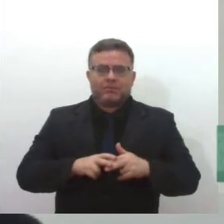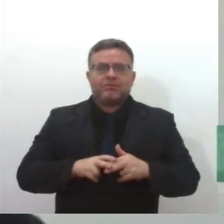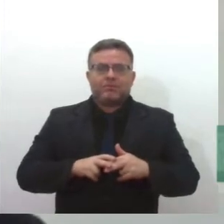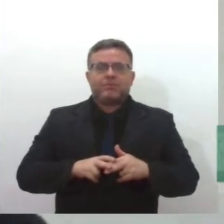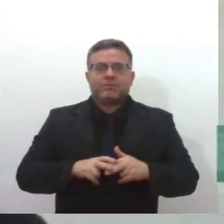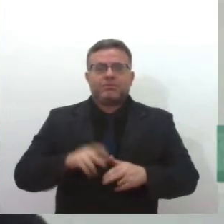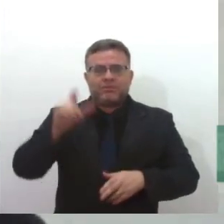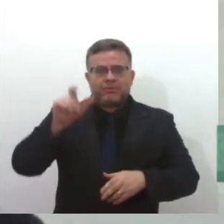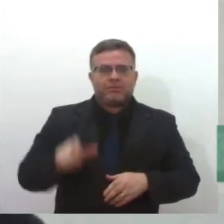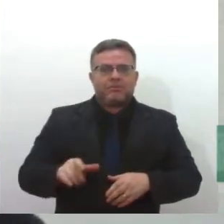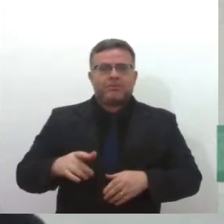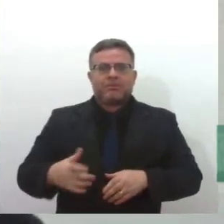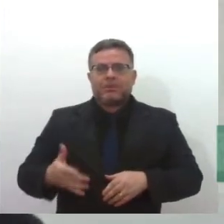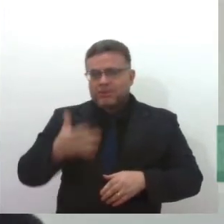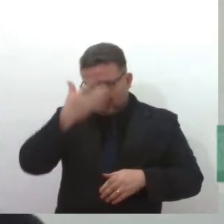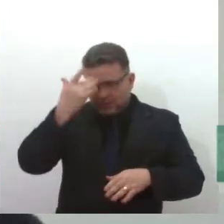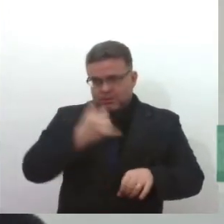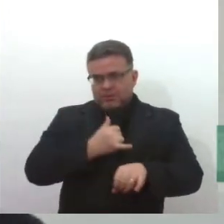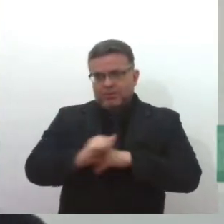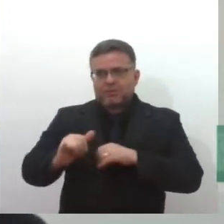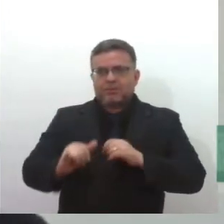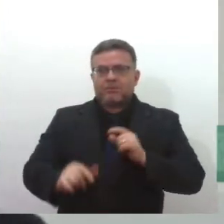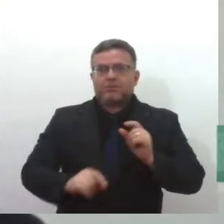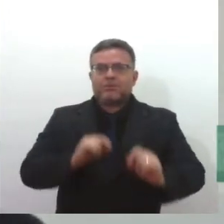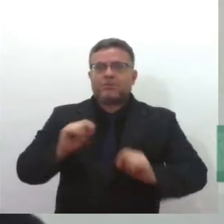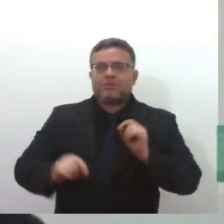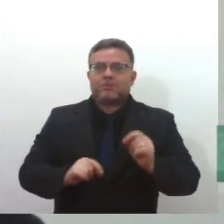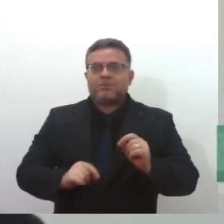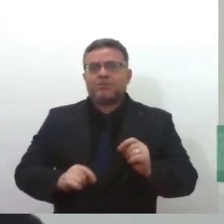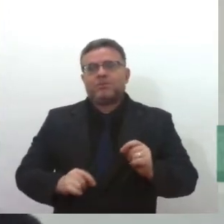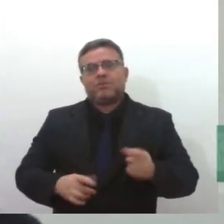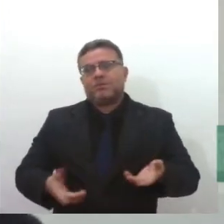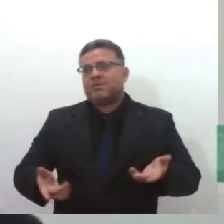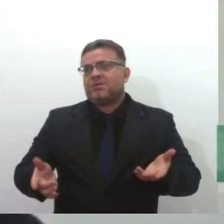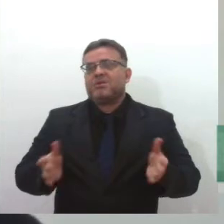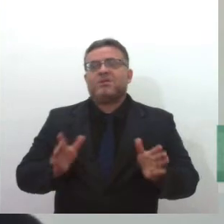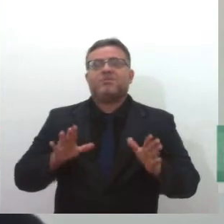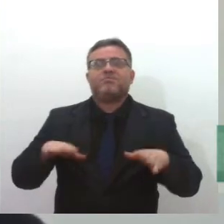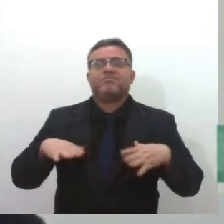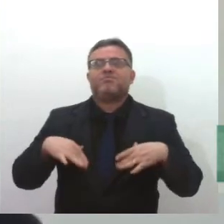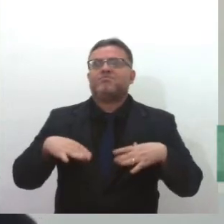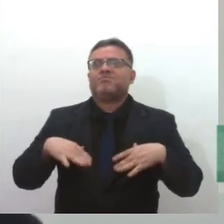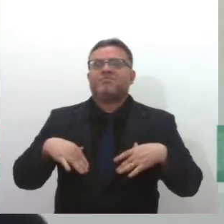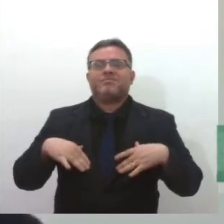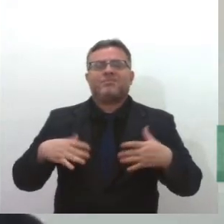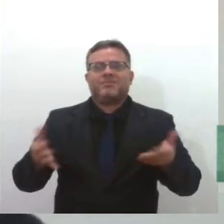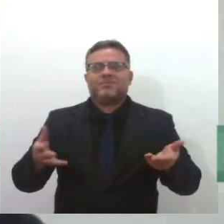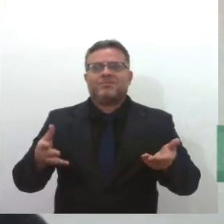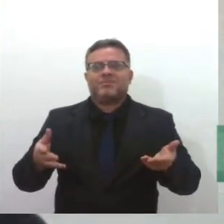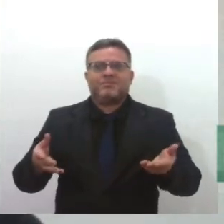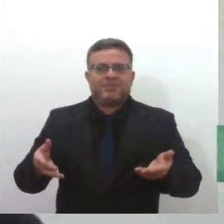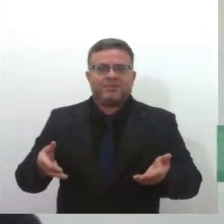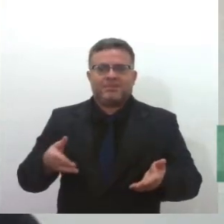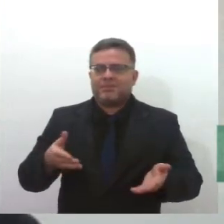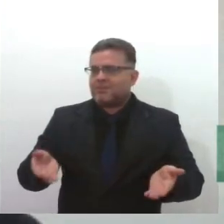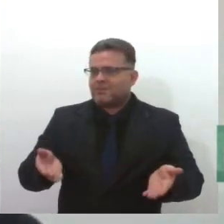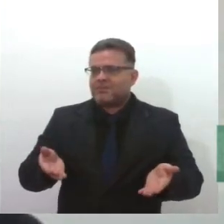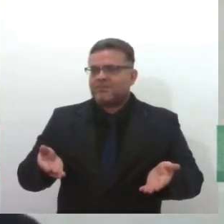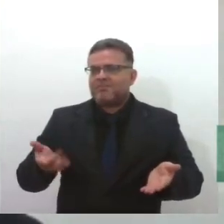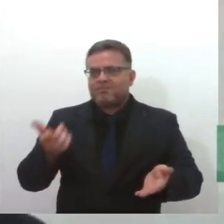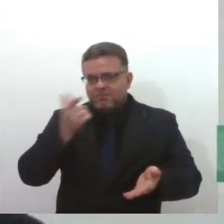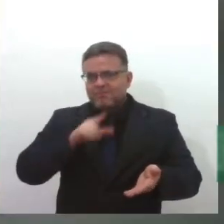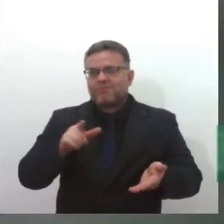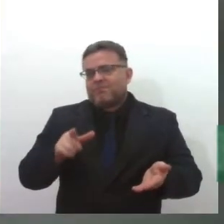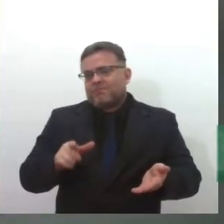cidadão, em regra, ele acaba impune, aproveitando-se do tempo e da morosidade dos processos